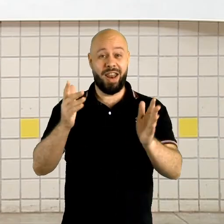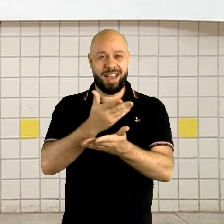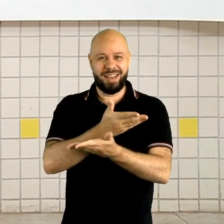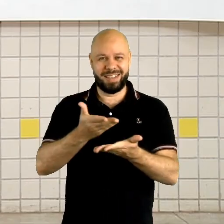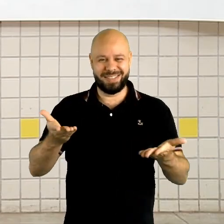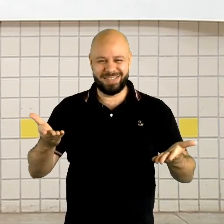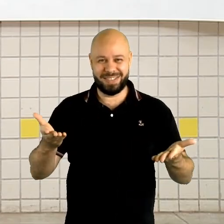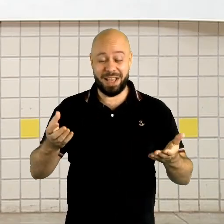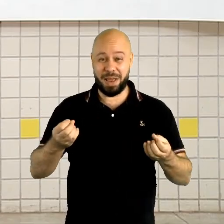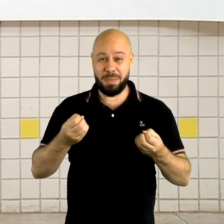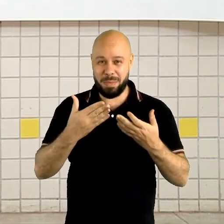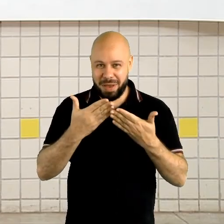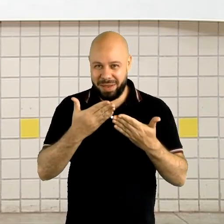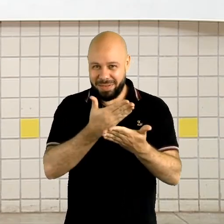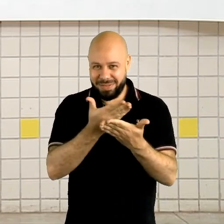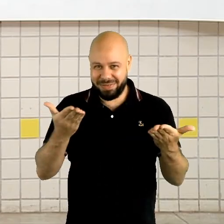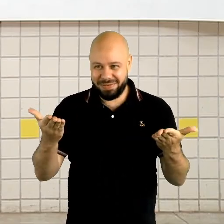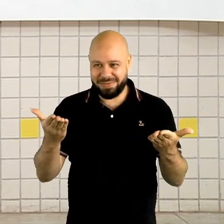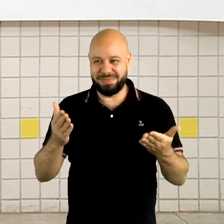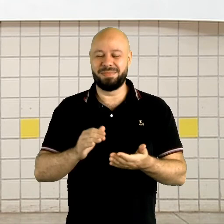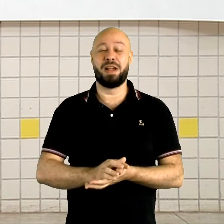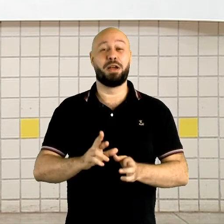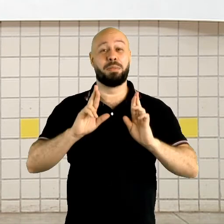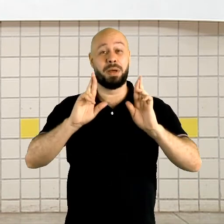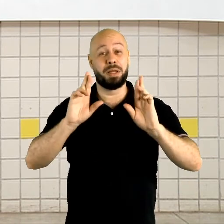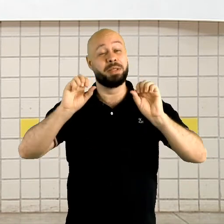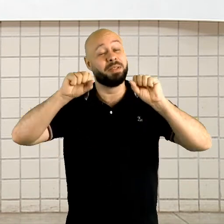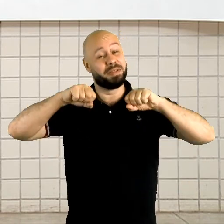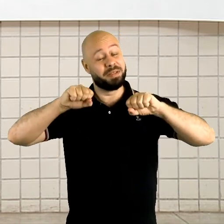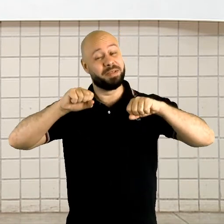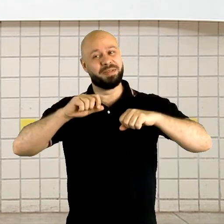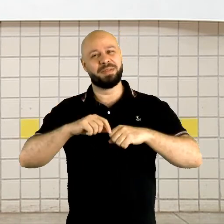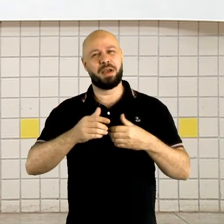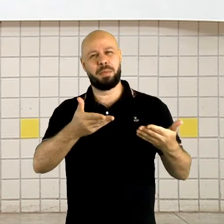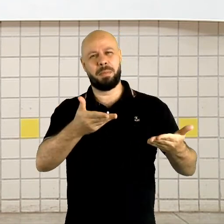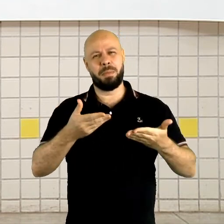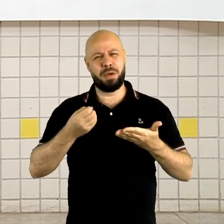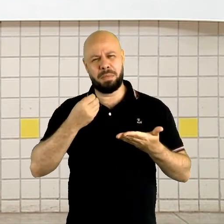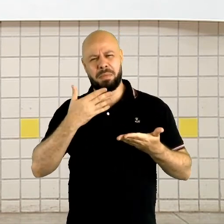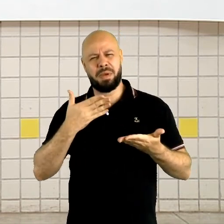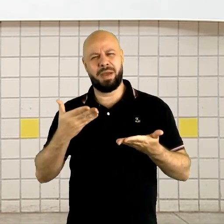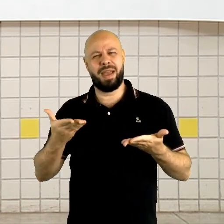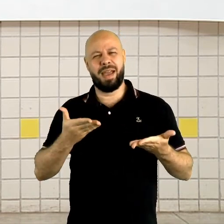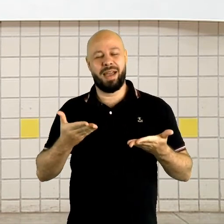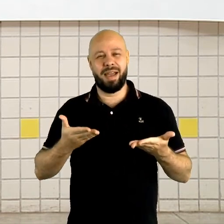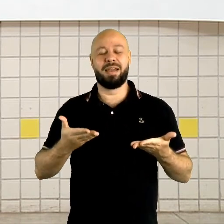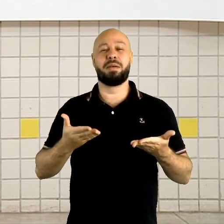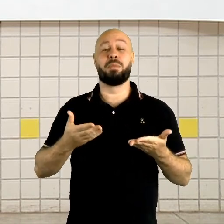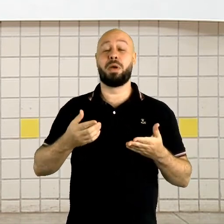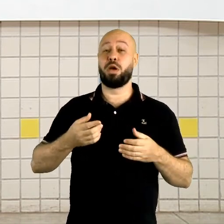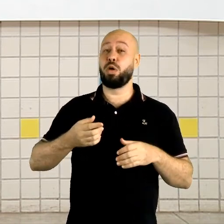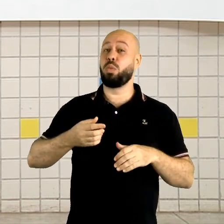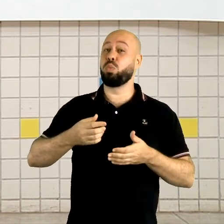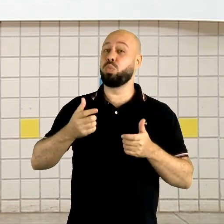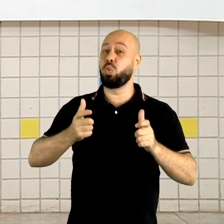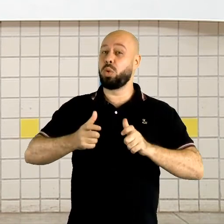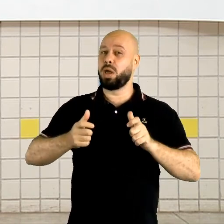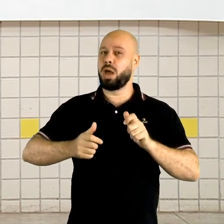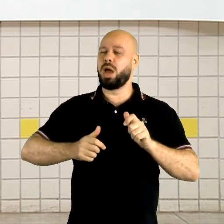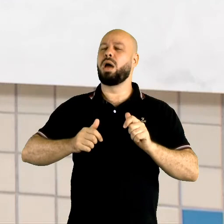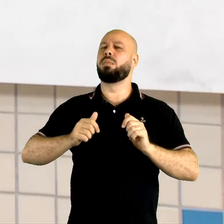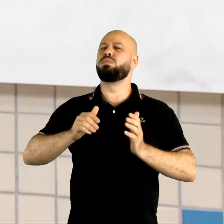pessoal, tudo bem com vocês? Espero que sim. Bem-vindos ao nosso canal de estudos Palmas